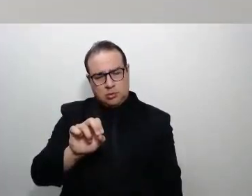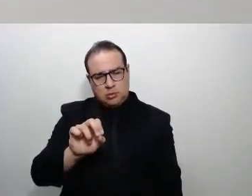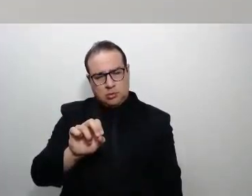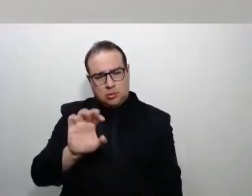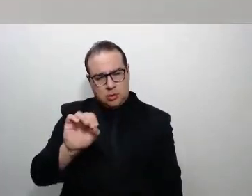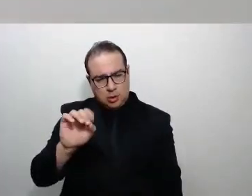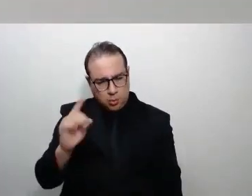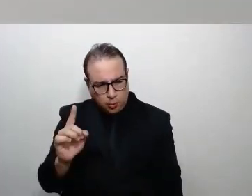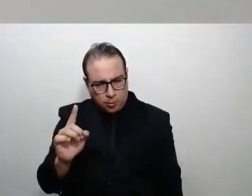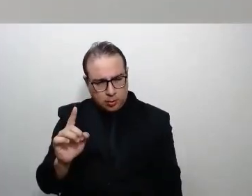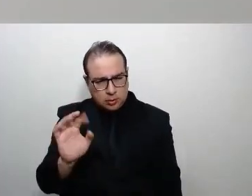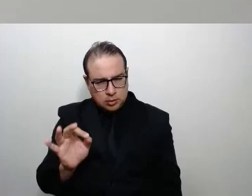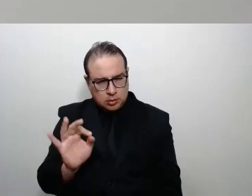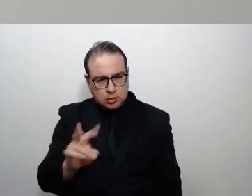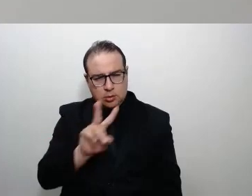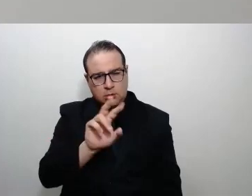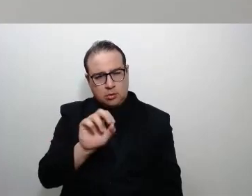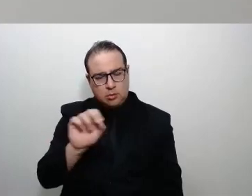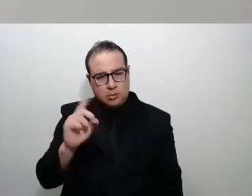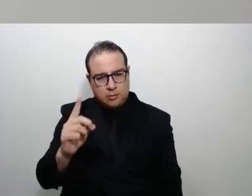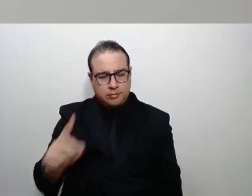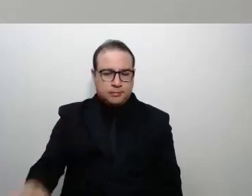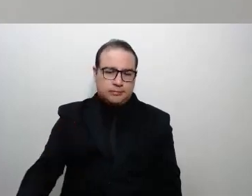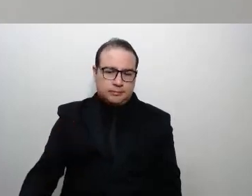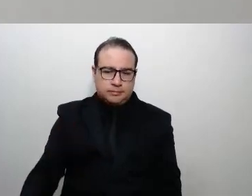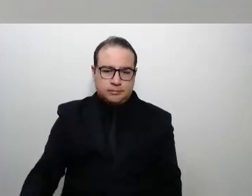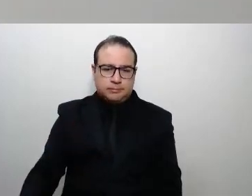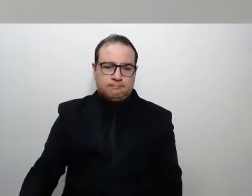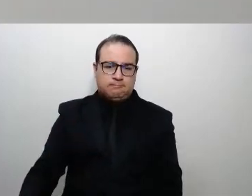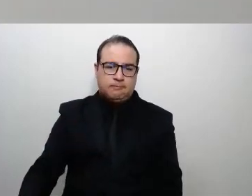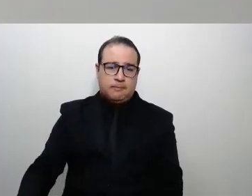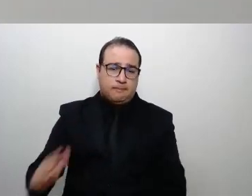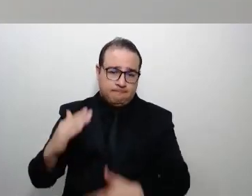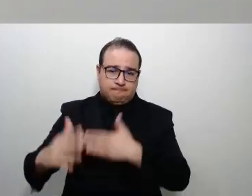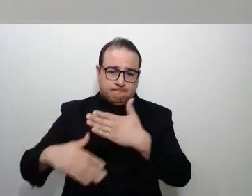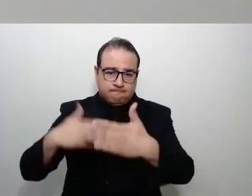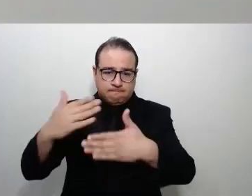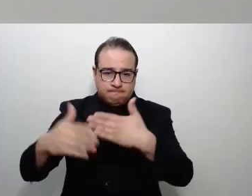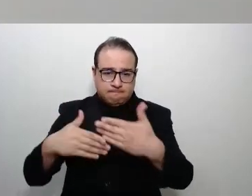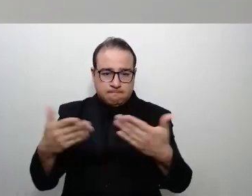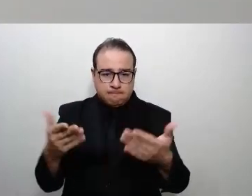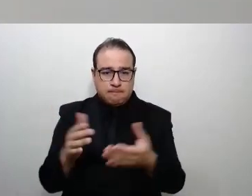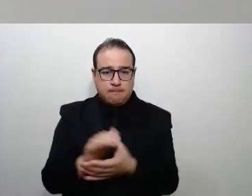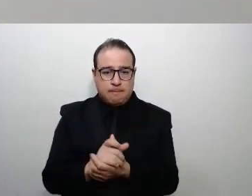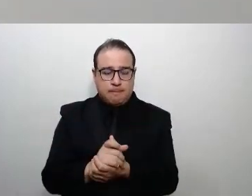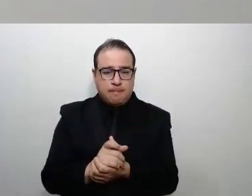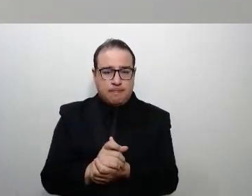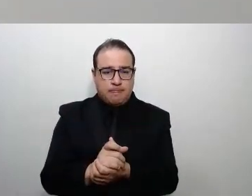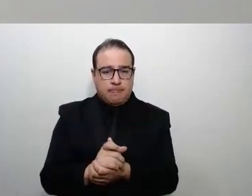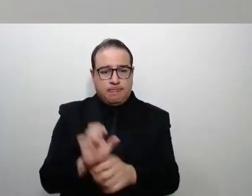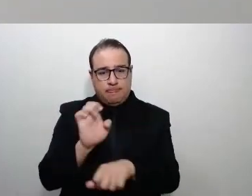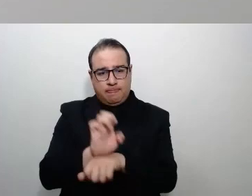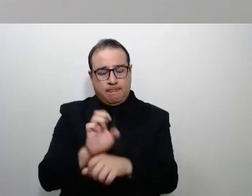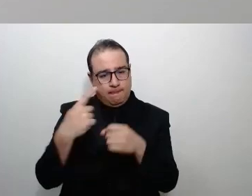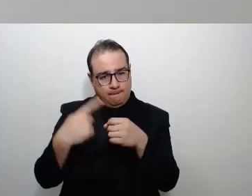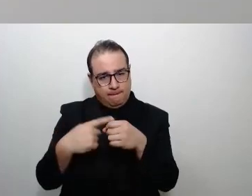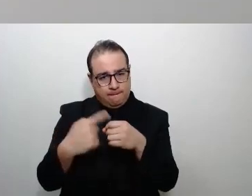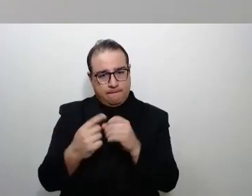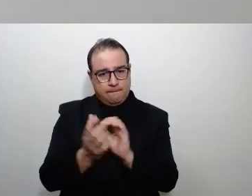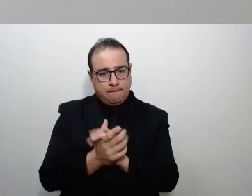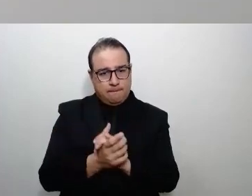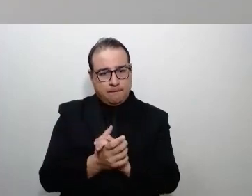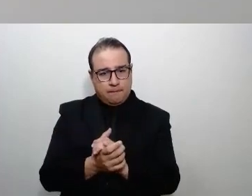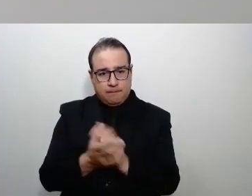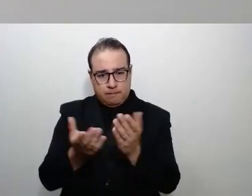né 2001 e o tempo passou mas a o estado e a cidade de